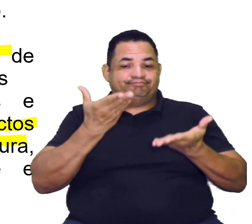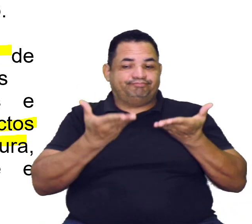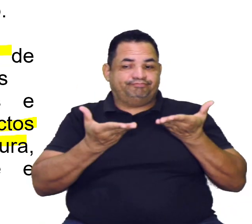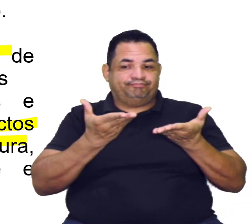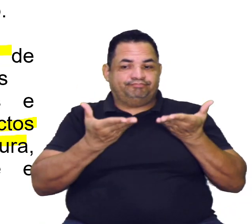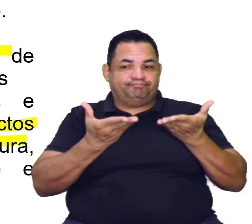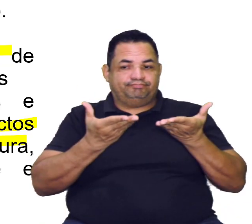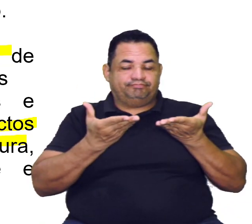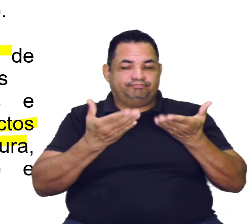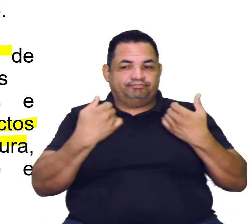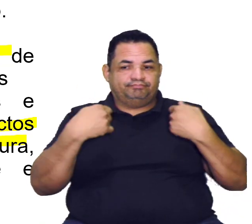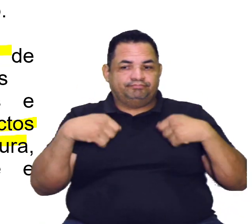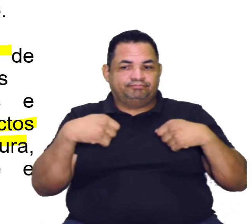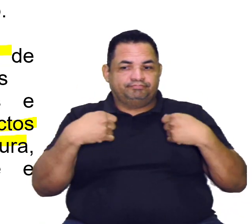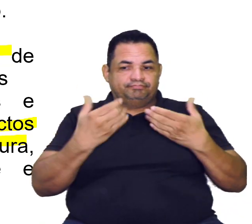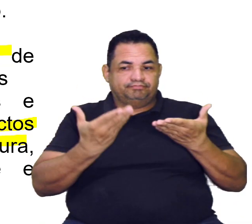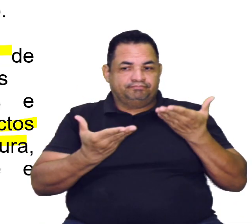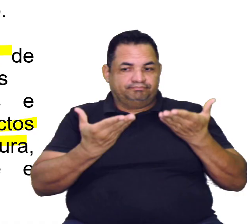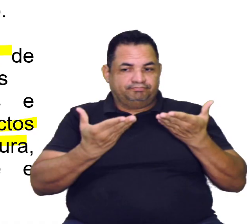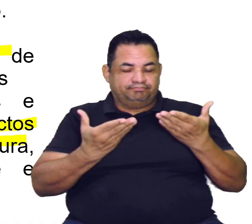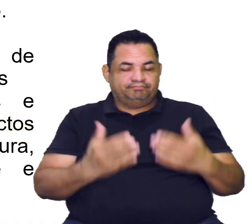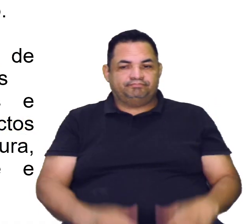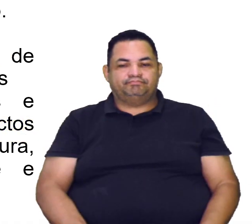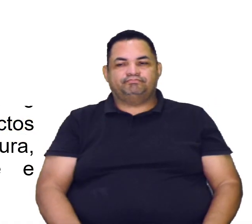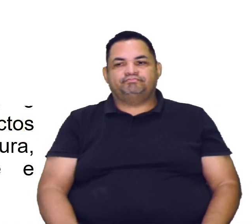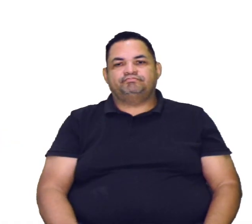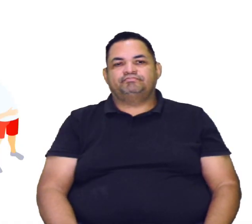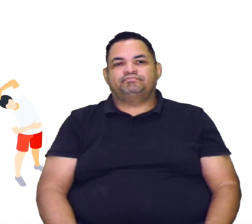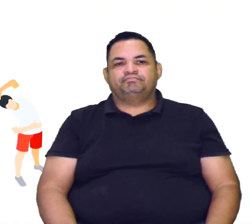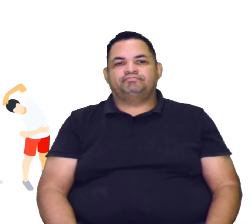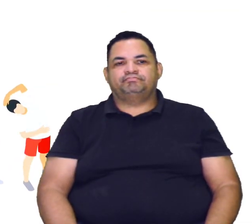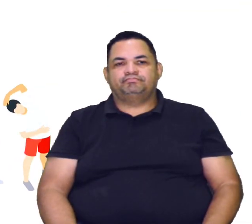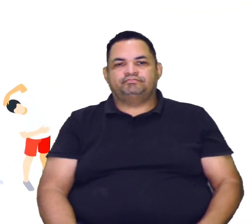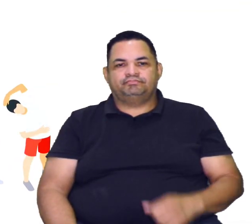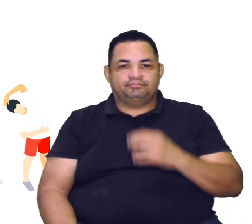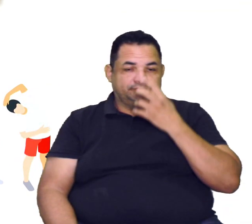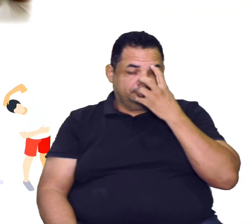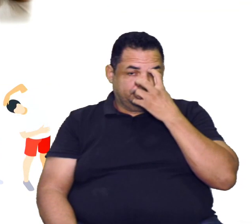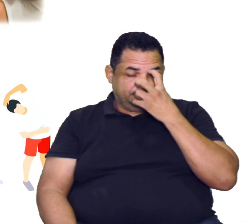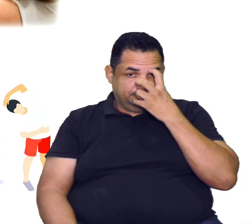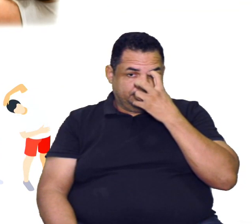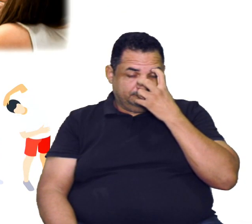equilíbrio. Equilíbrio. Tudo bem? É isso aí.